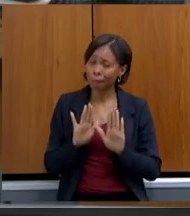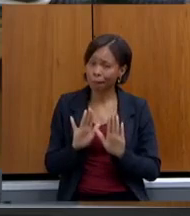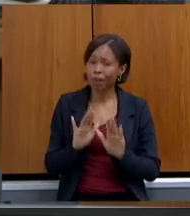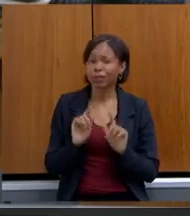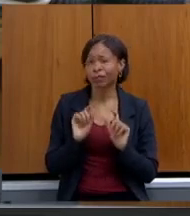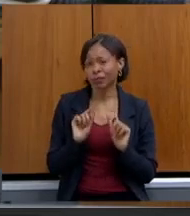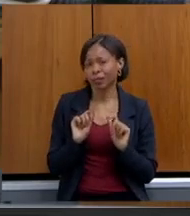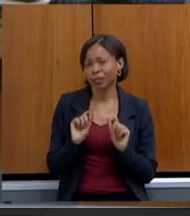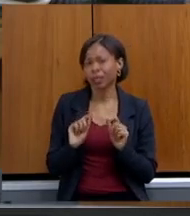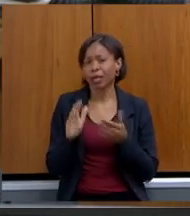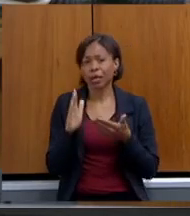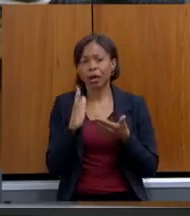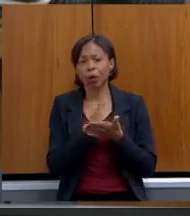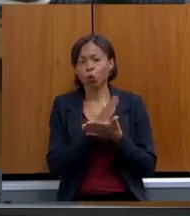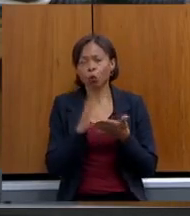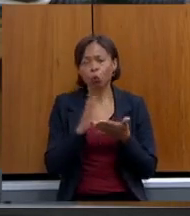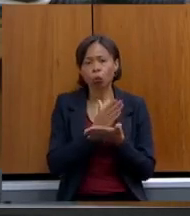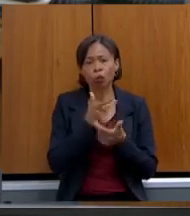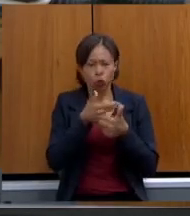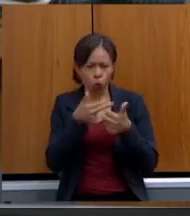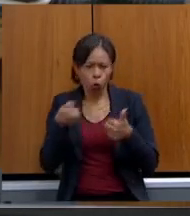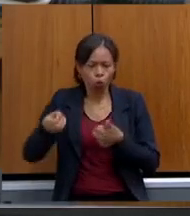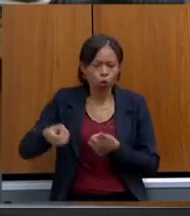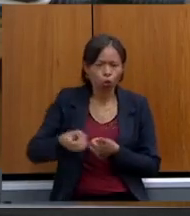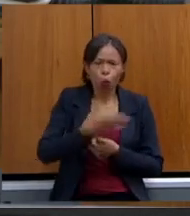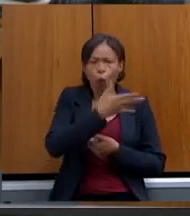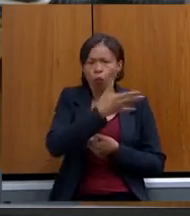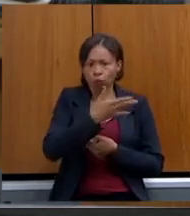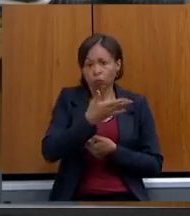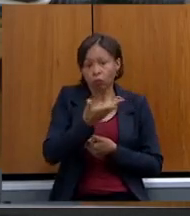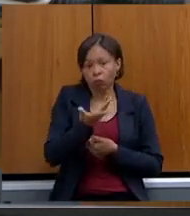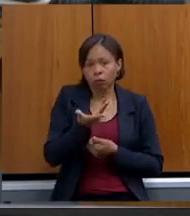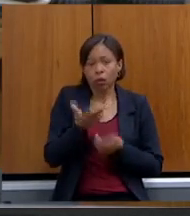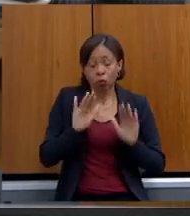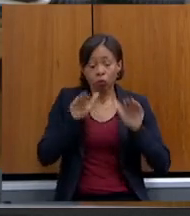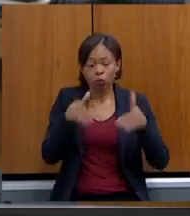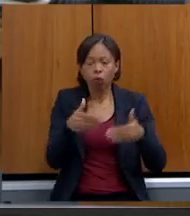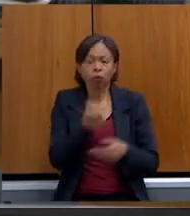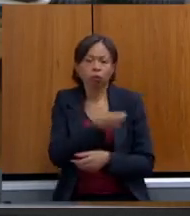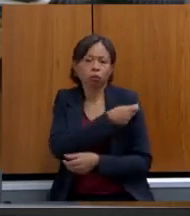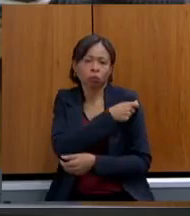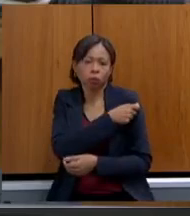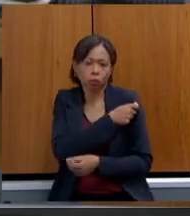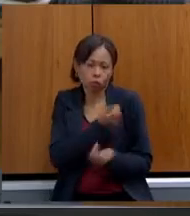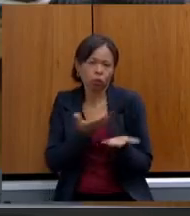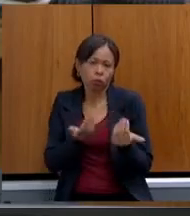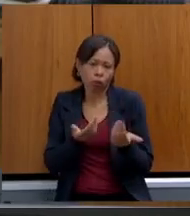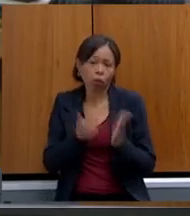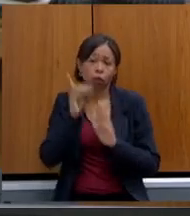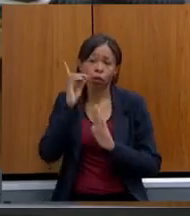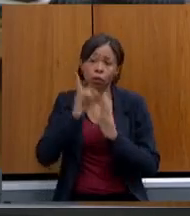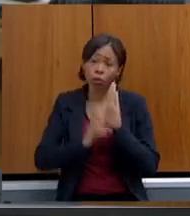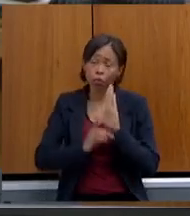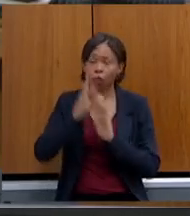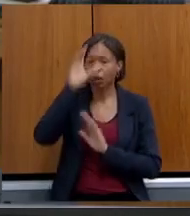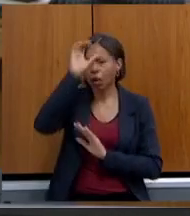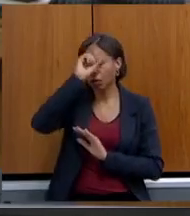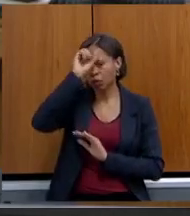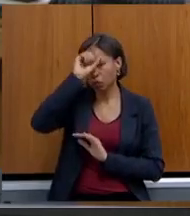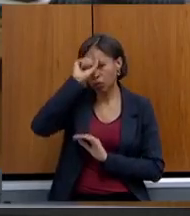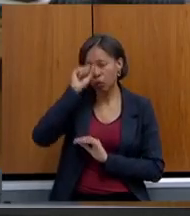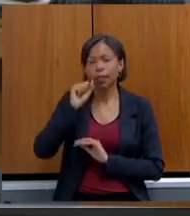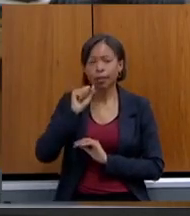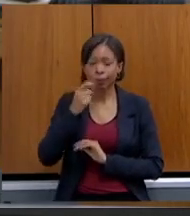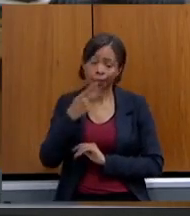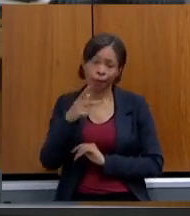situações que Tragam inovação estragam aos nossos meninos né os nossos estudantes aos nossos jovens o direito a uma aprendizagem momento em